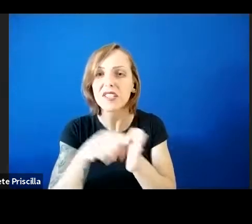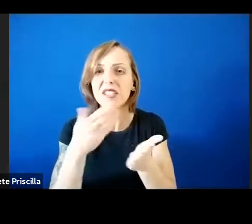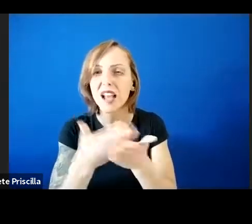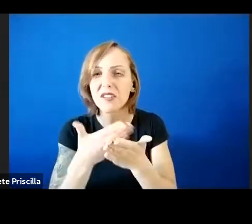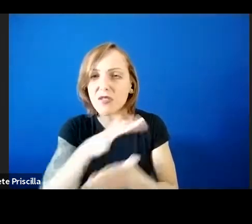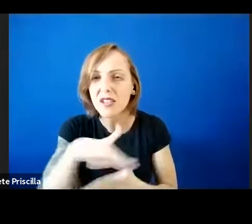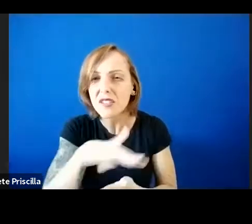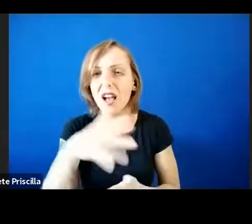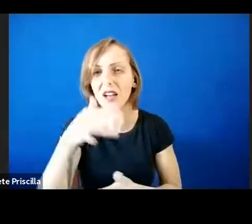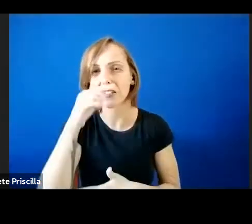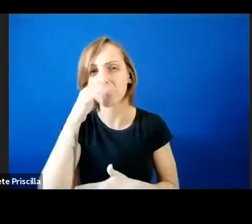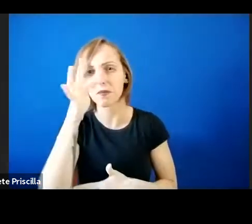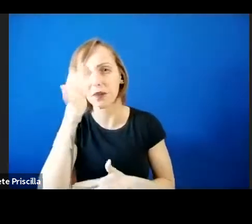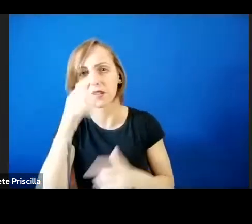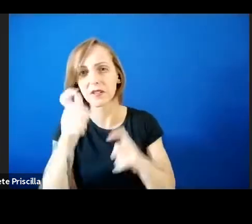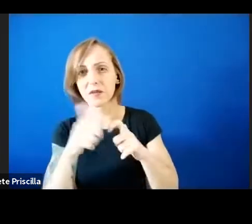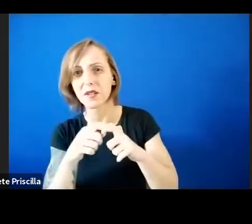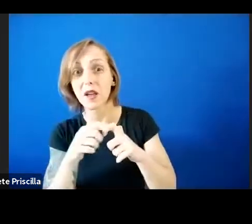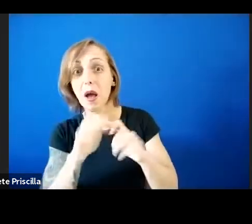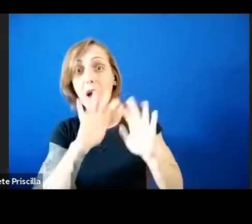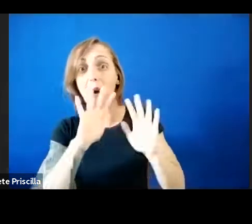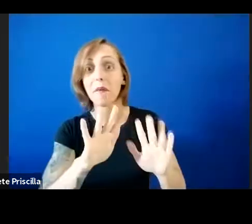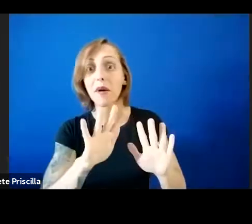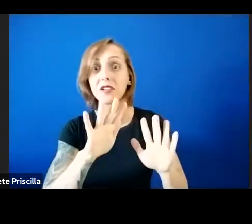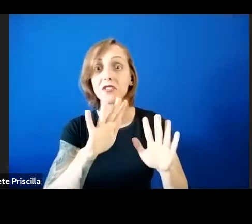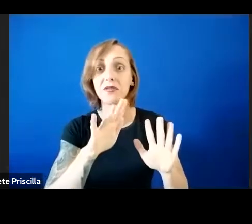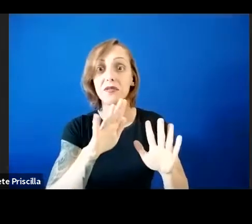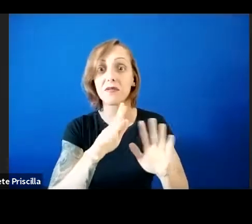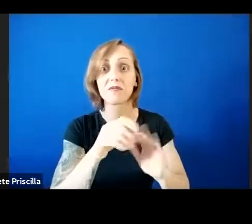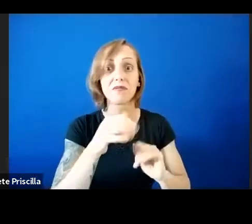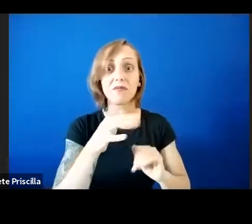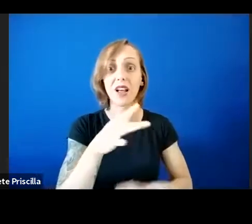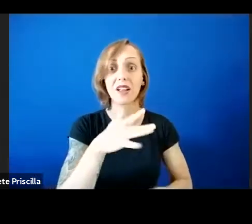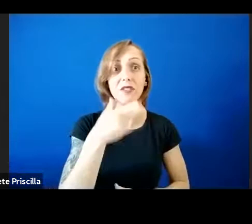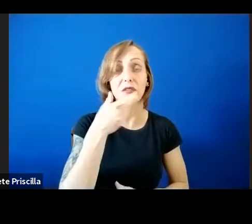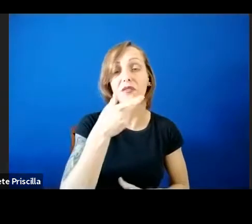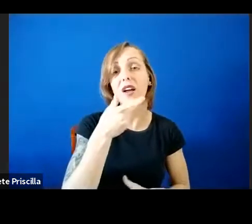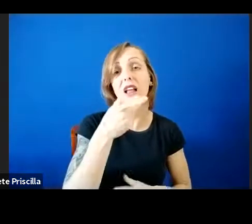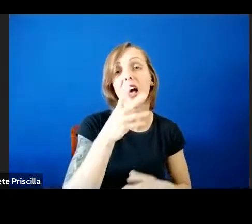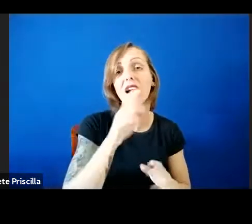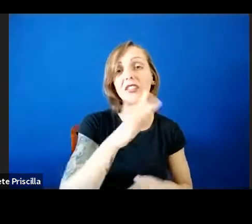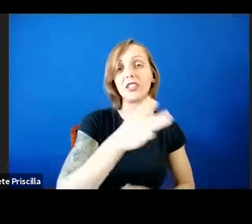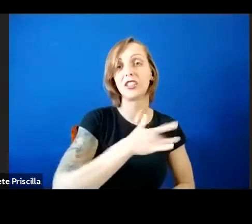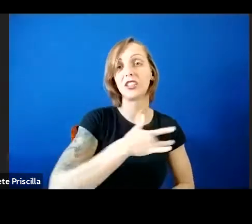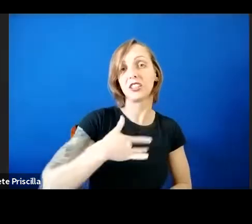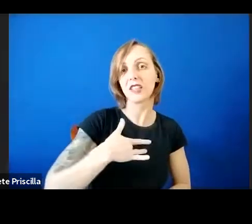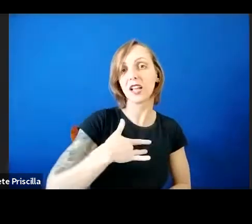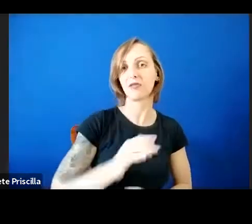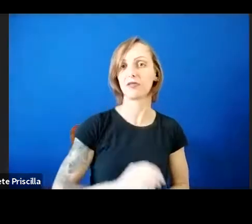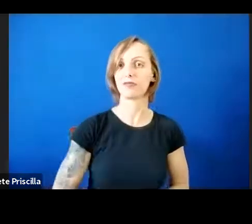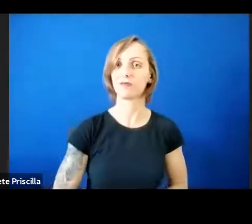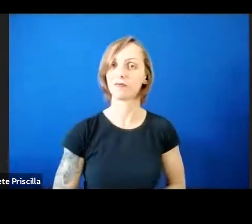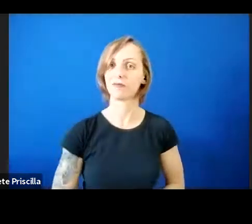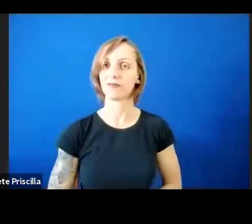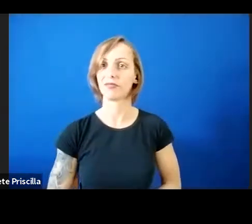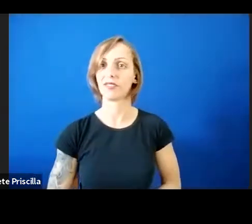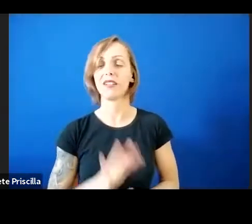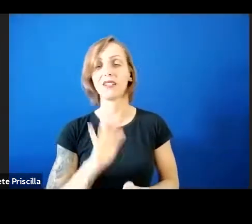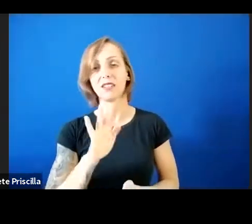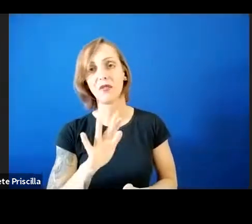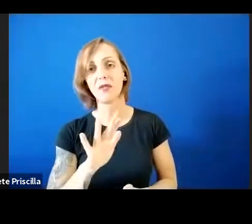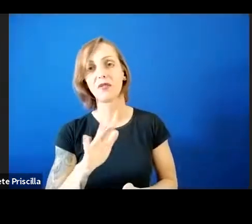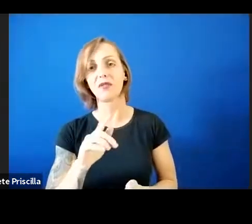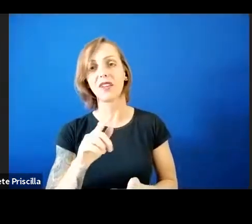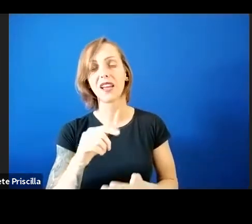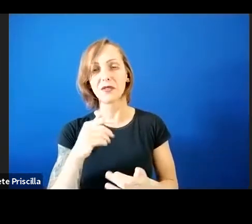de zelar pela saúde, de buscar pela saúde, a gente não consegue falar só de plantas medicinais, a gente começa a falar um pouquinho sobre alimentação. E daí,